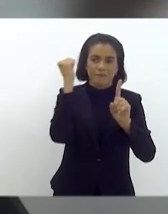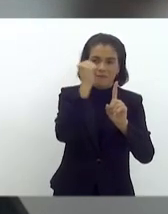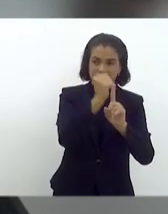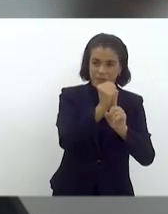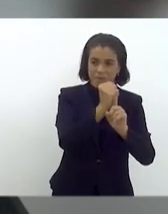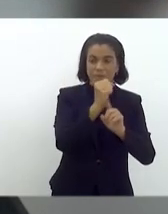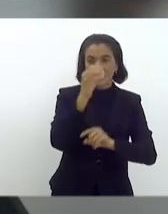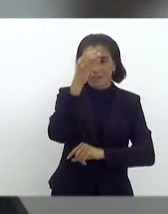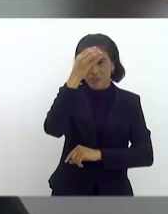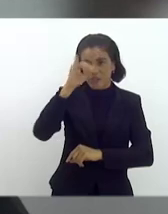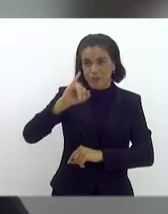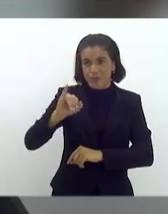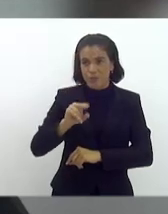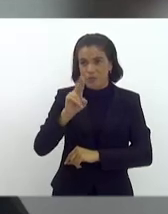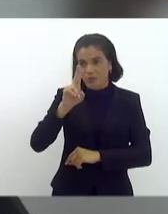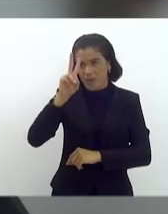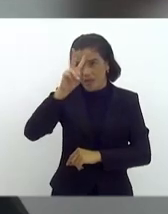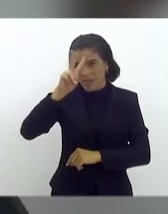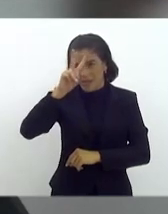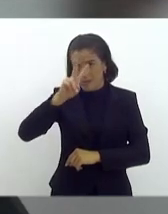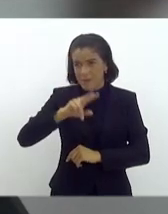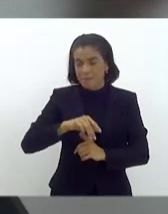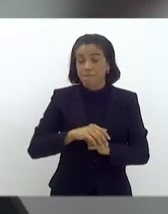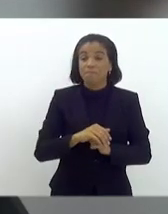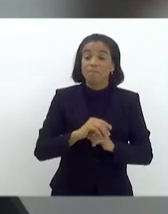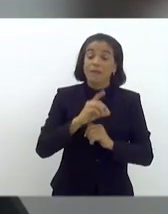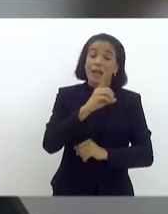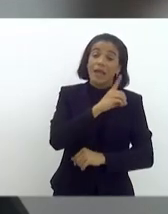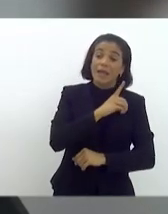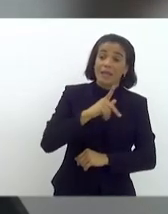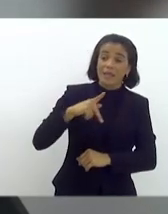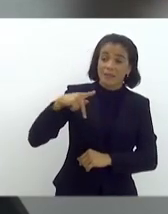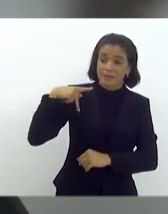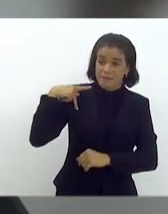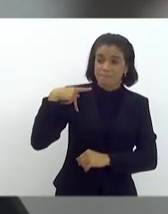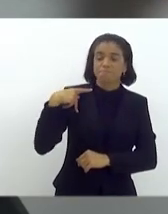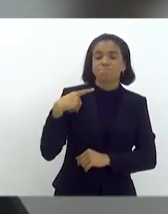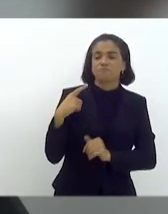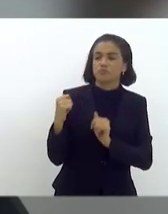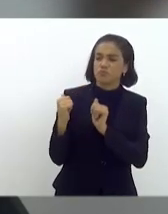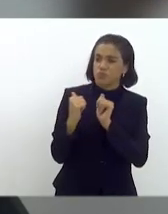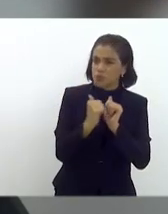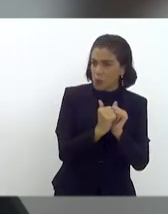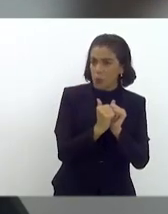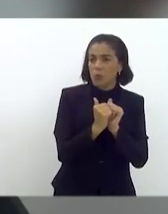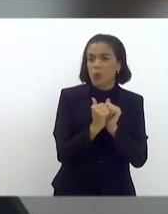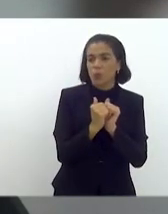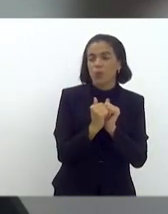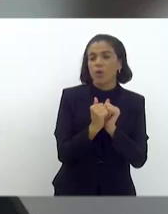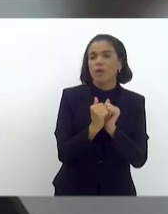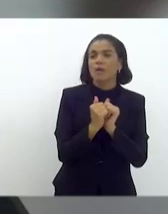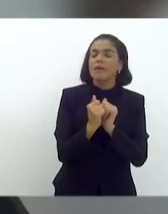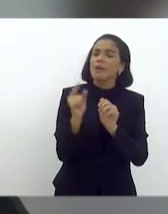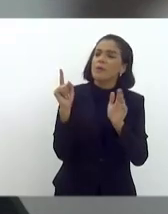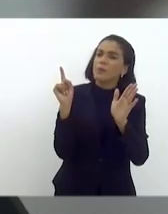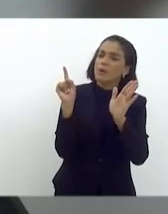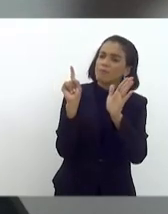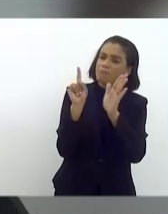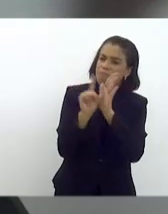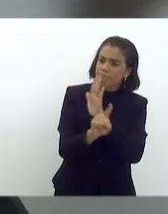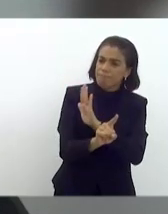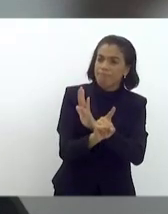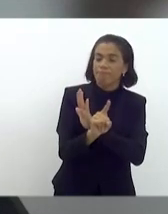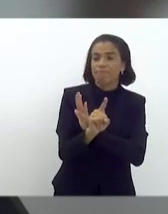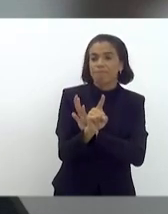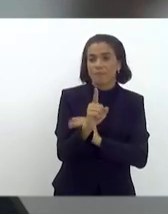deputada tia Ju vai se lembrar a defensoria esteve conosco estará novamente e um questionamento apresentado